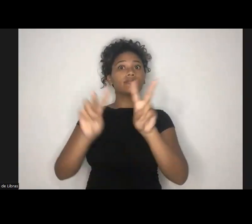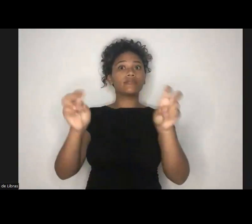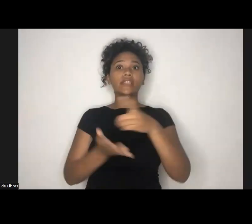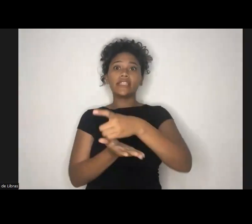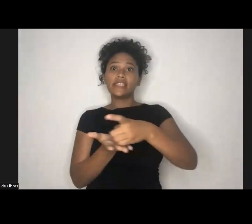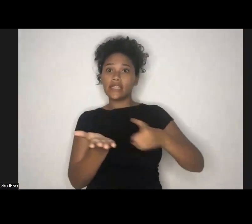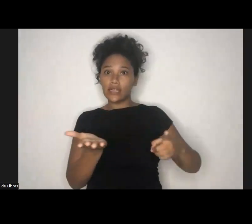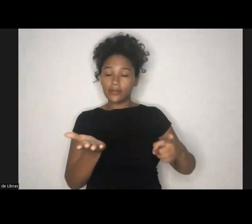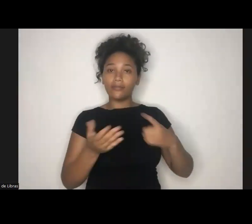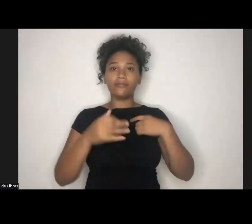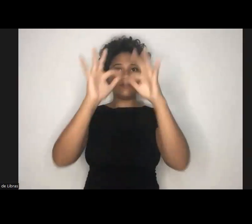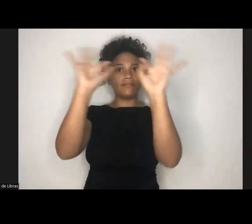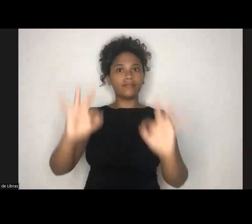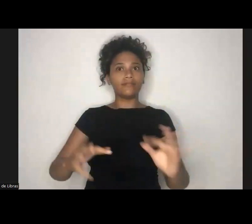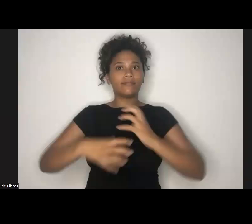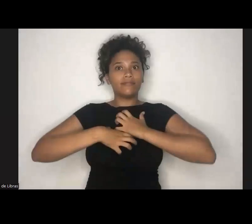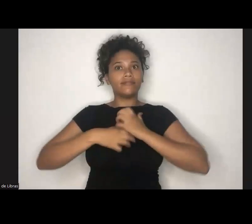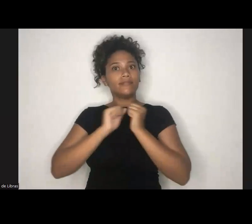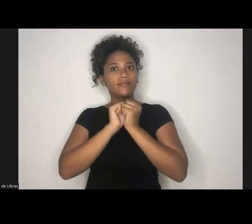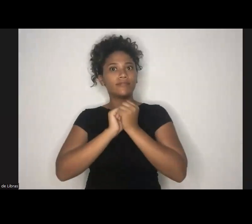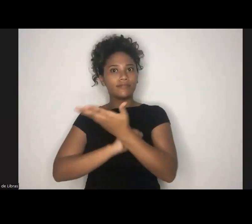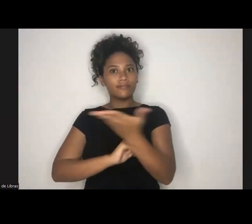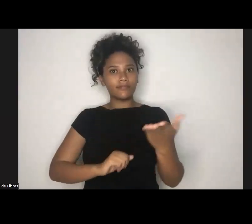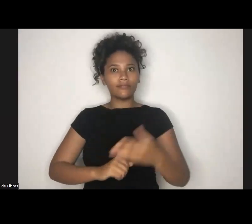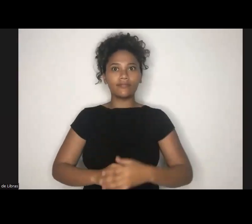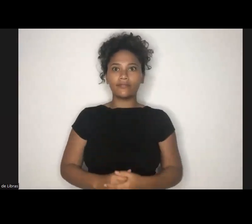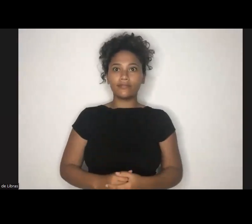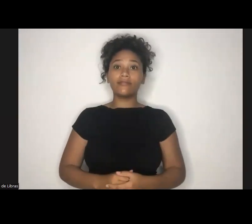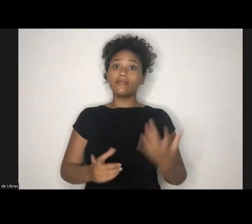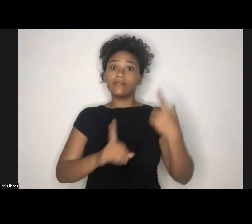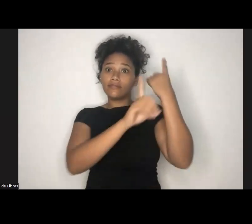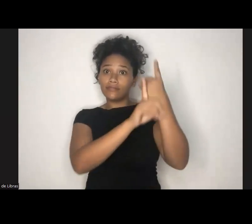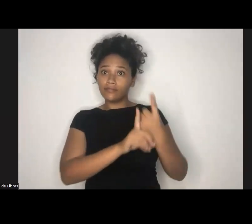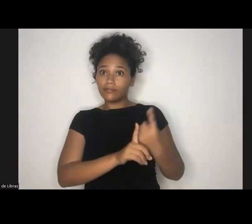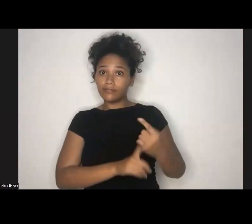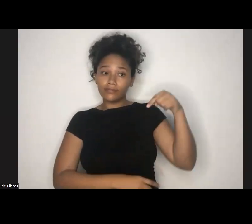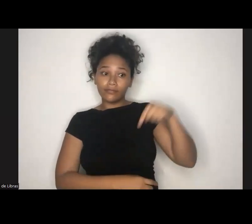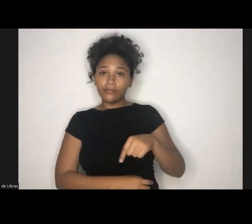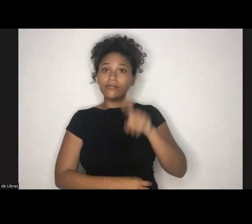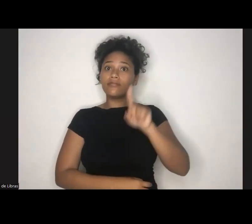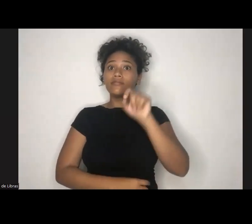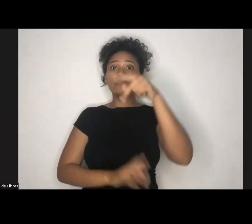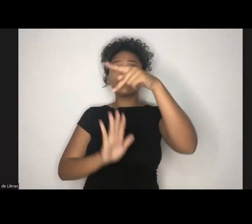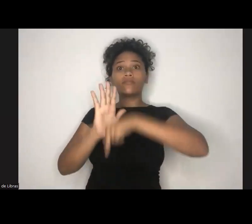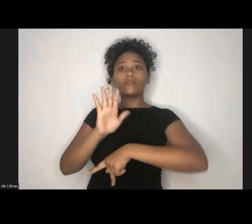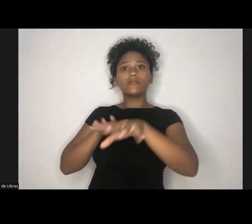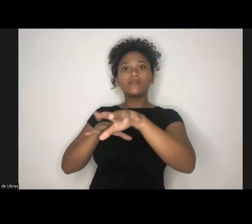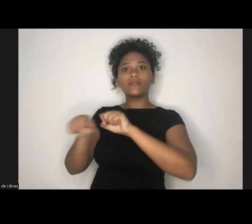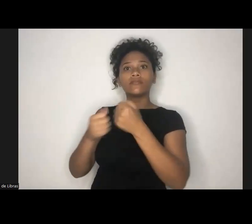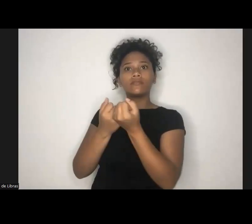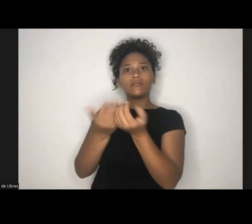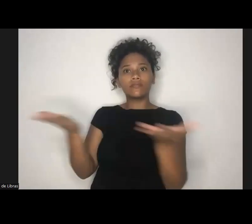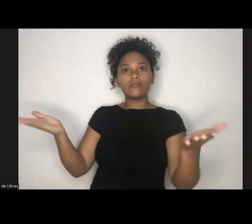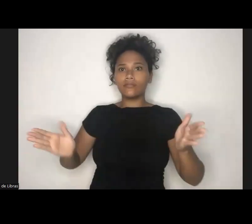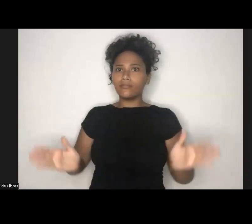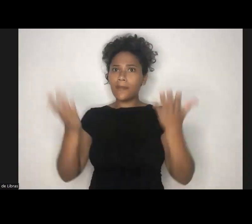tô muito feliz de ter vocês aqui conosco o ciclo de encontros Duarte da manhã é um programa de formação para